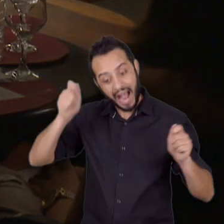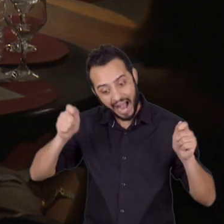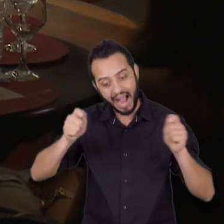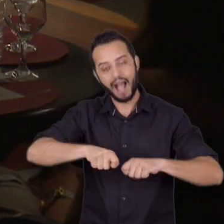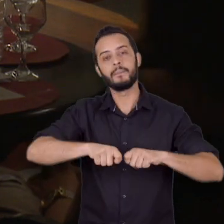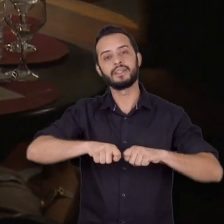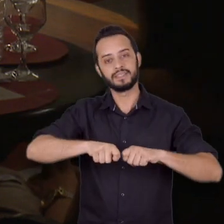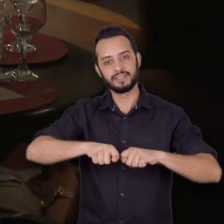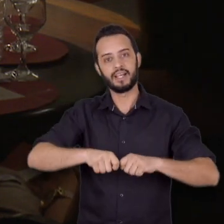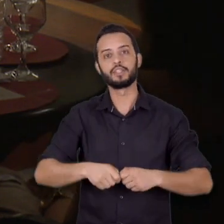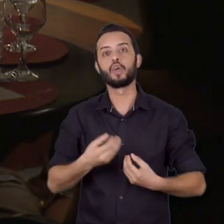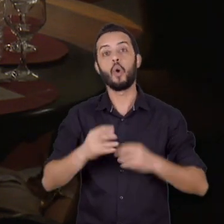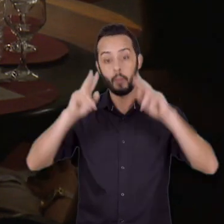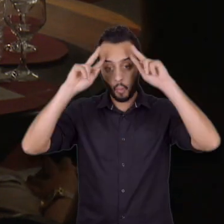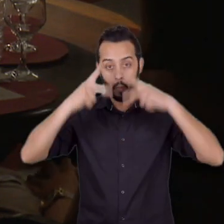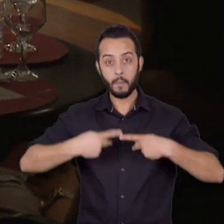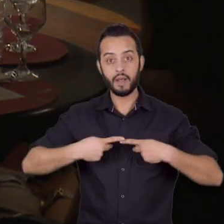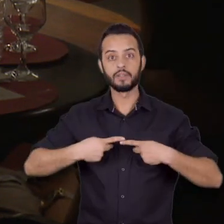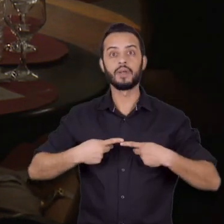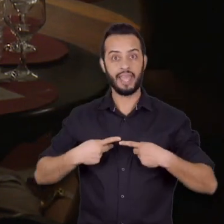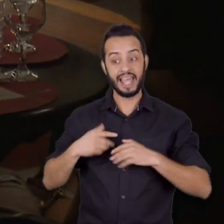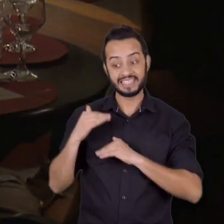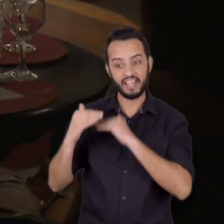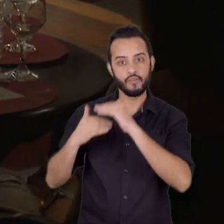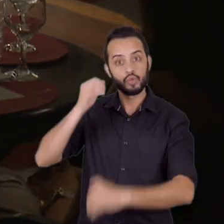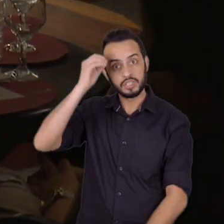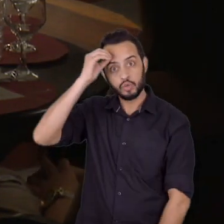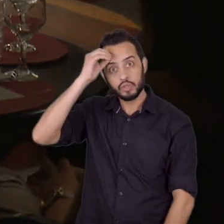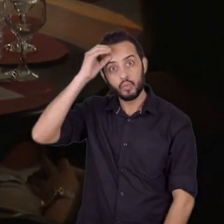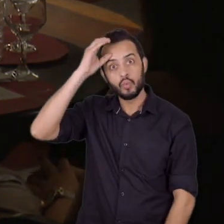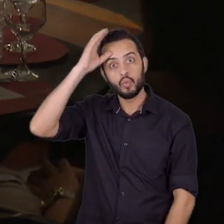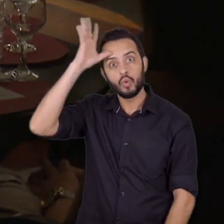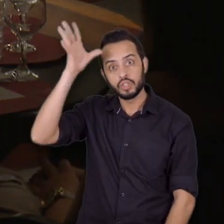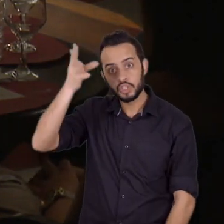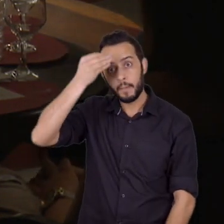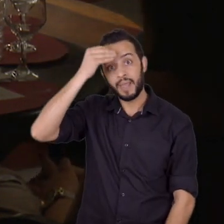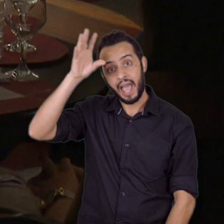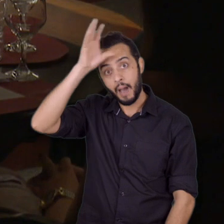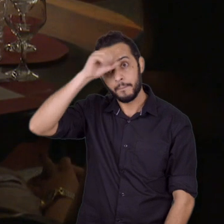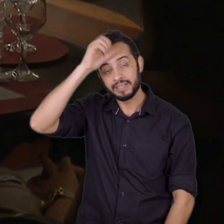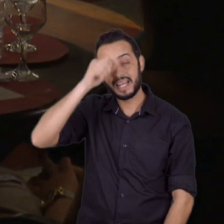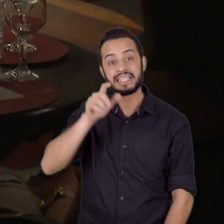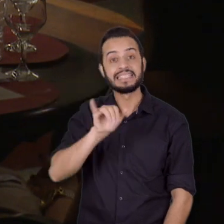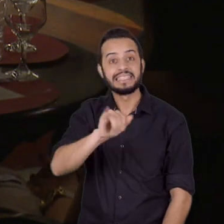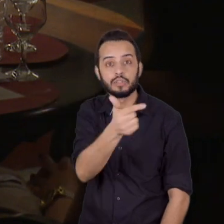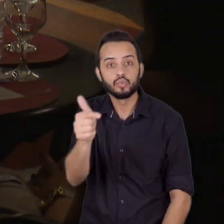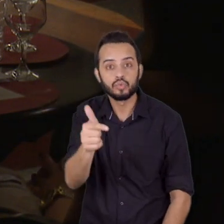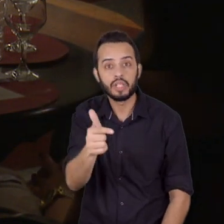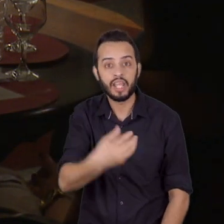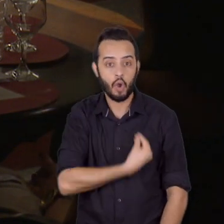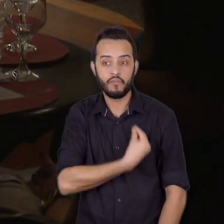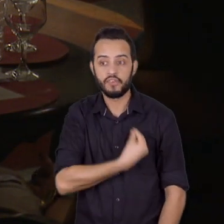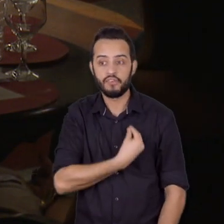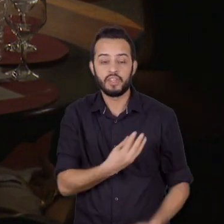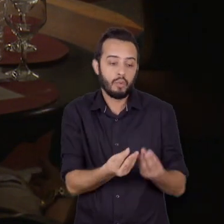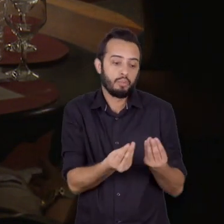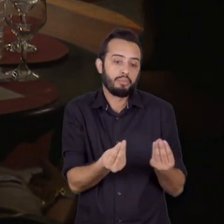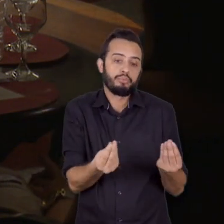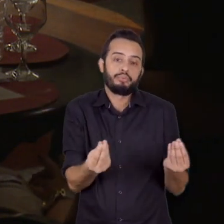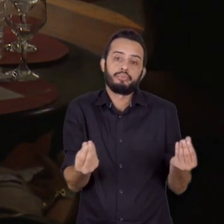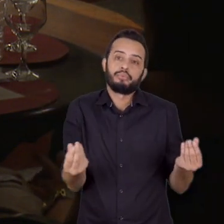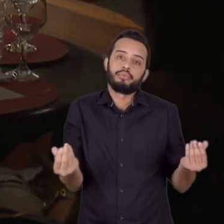que nasce o humano? Com a virtualidade. Se não nascesse a virtualidade, nós não teríamos sobrevivido como espécie.